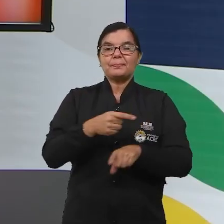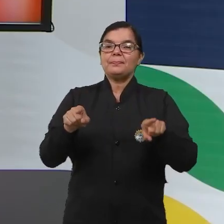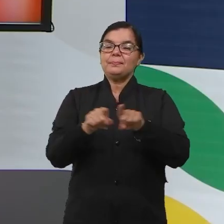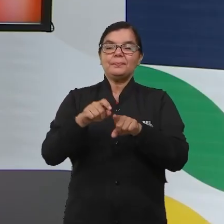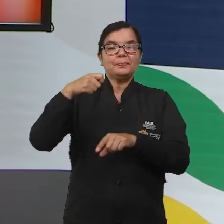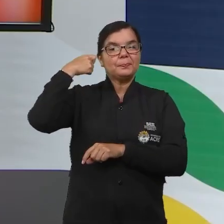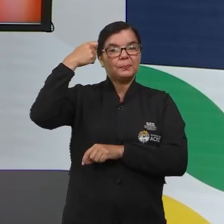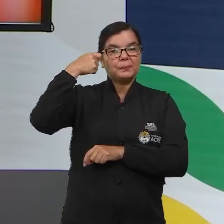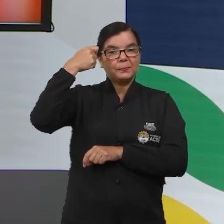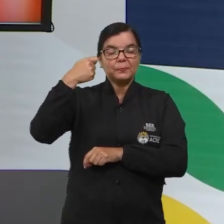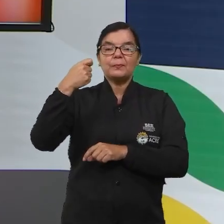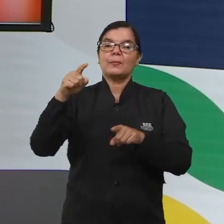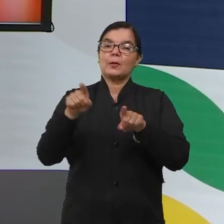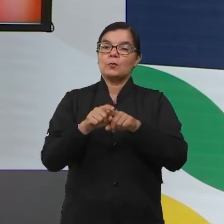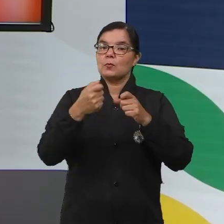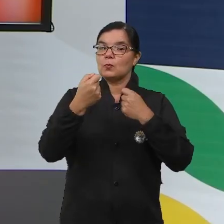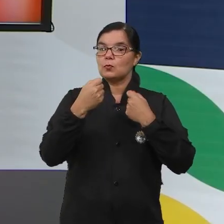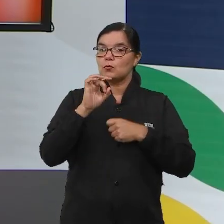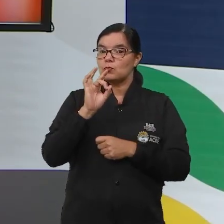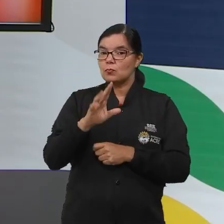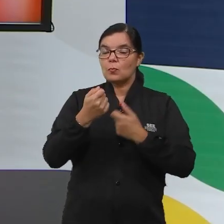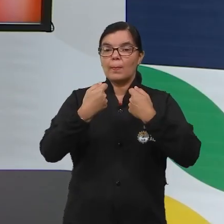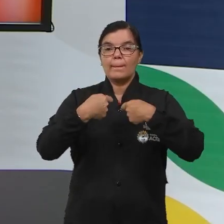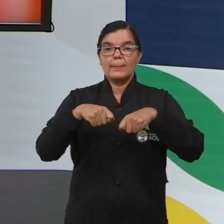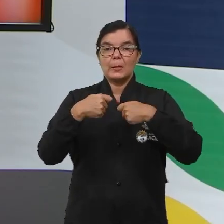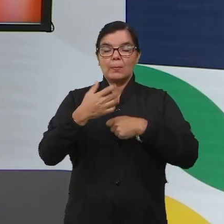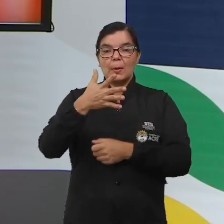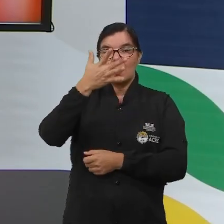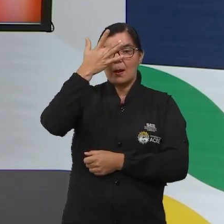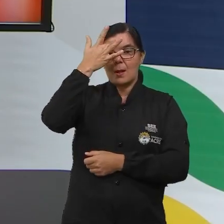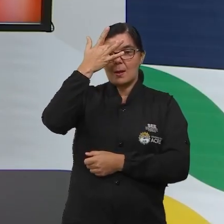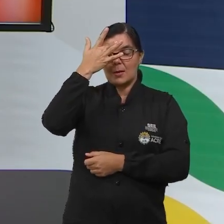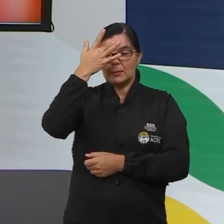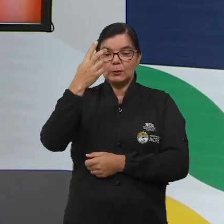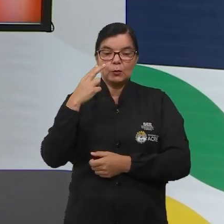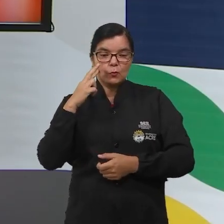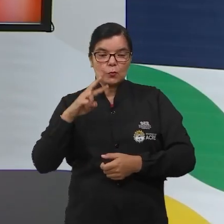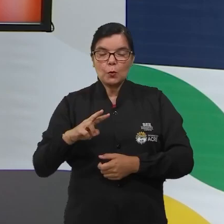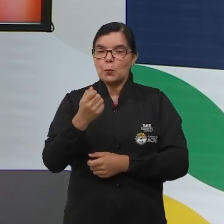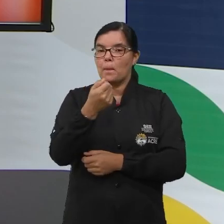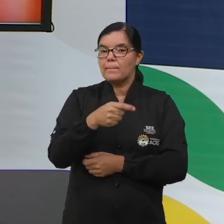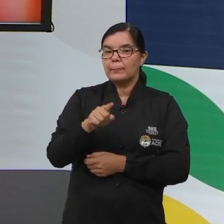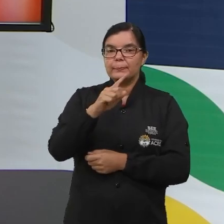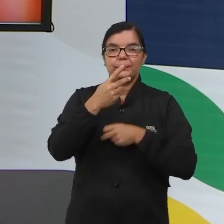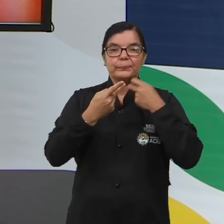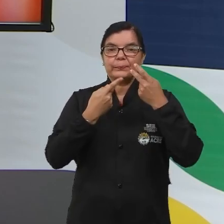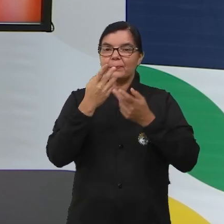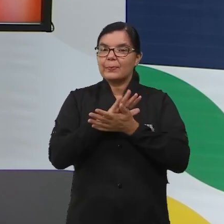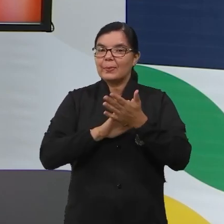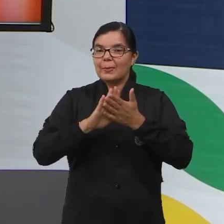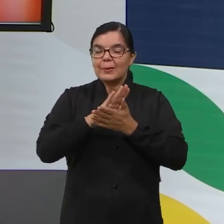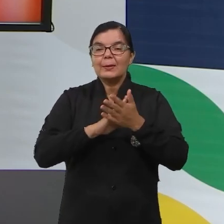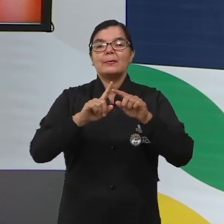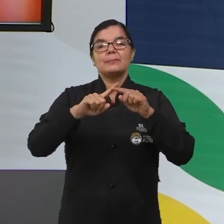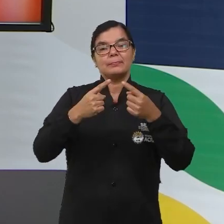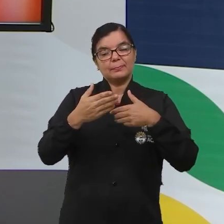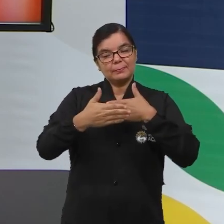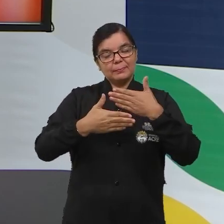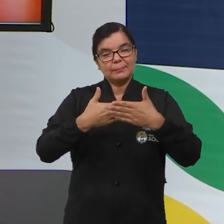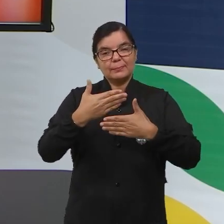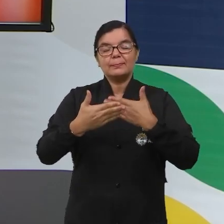que até então só precisavam decorar as cenas, eles não precisavam falar. E a partir